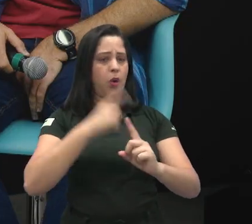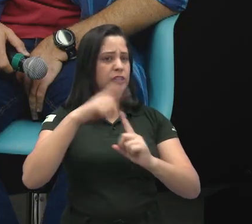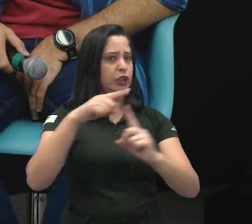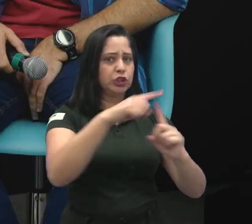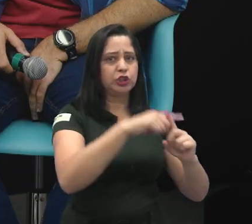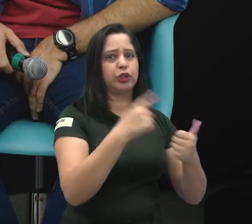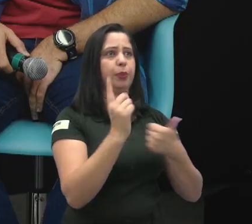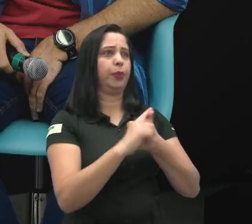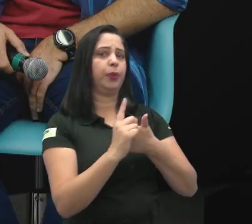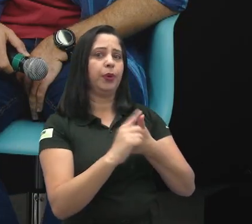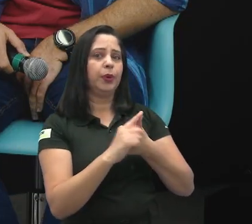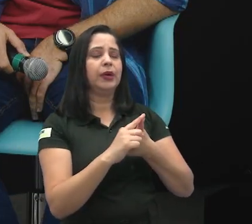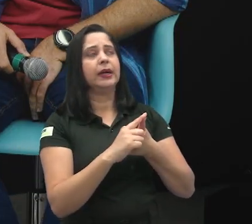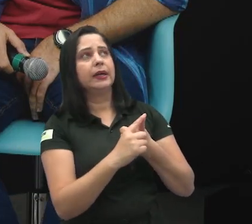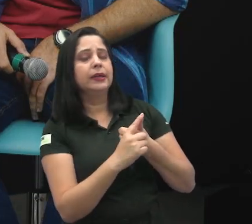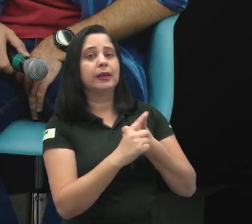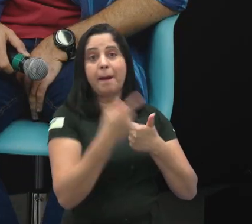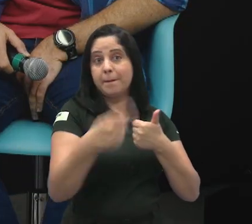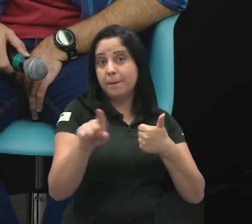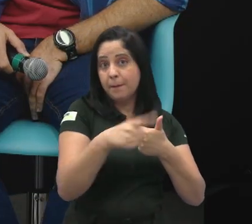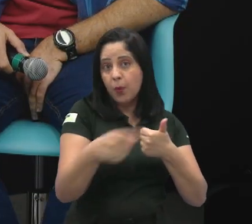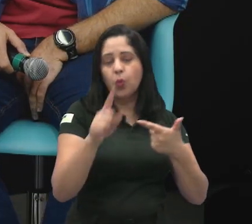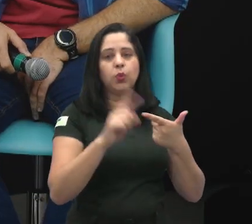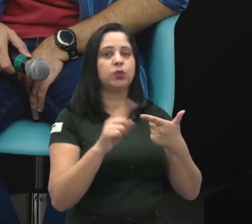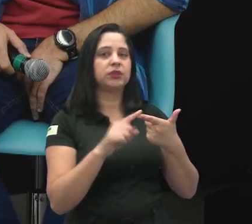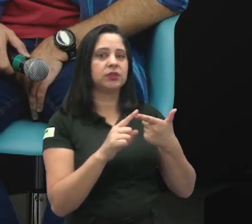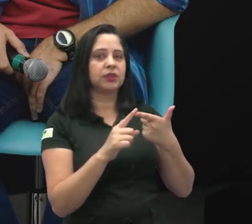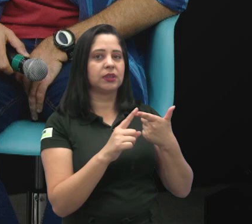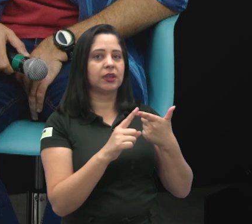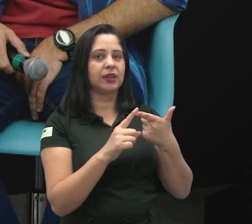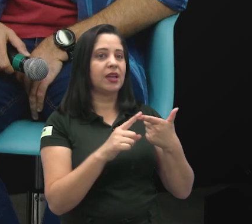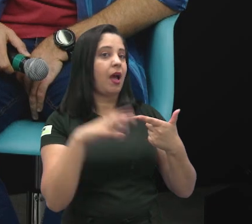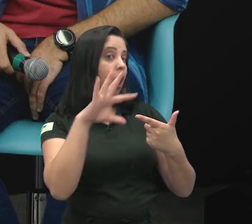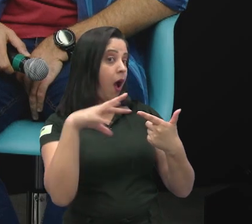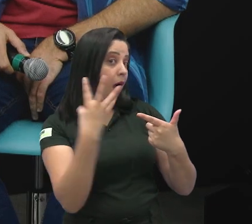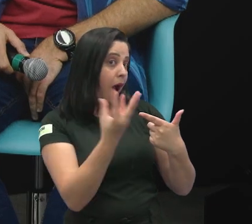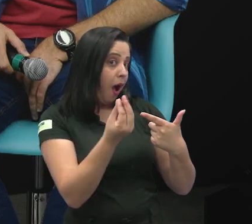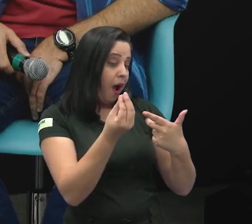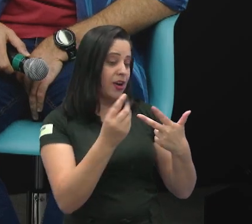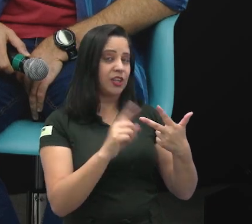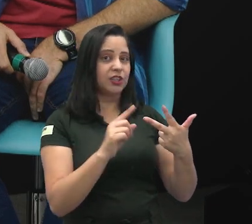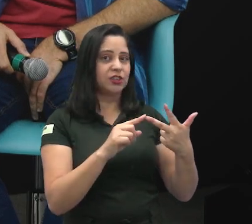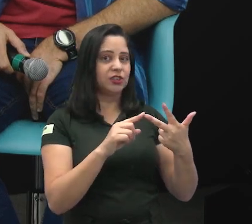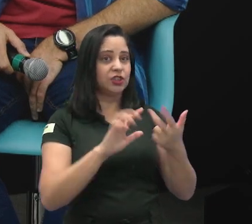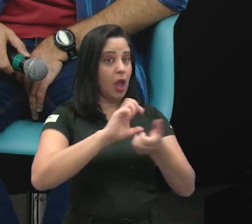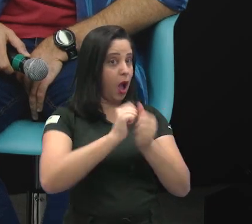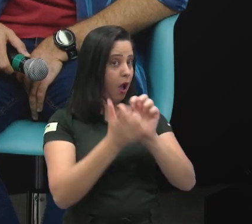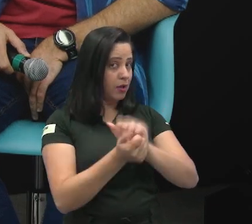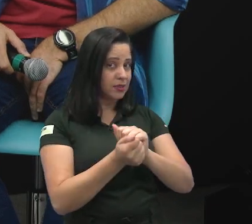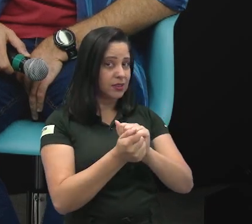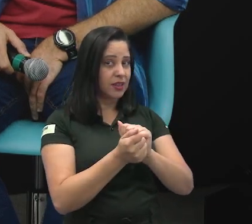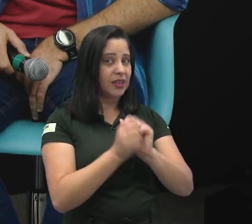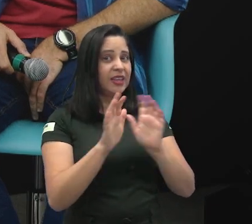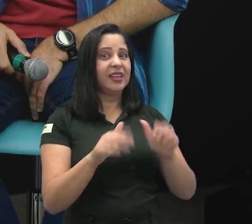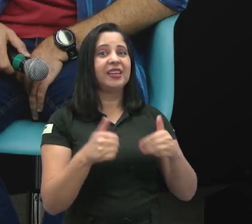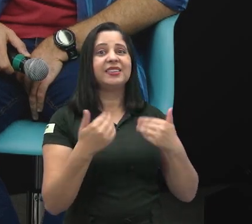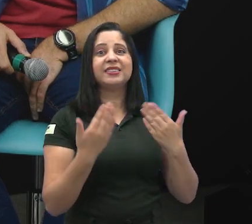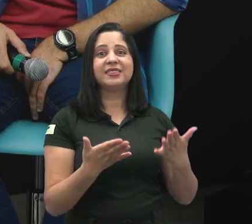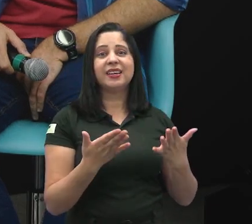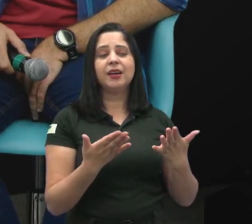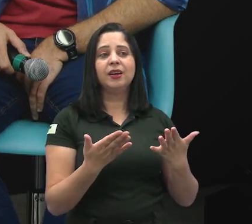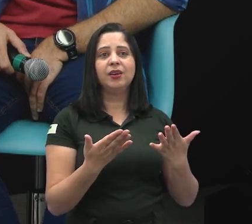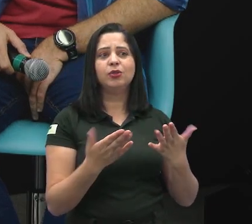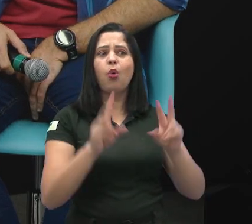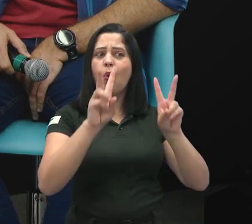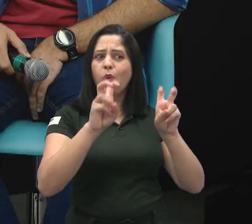né? A gente fez música, a gente fez arte, a gente fez artesanato. Então, eu acho que é tudo